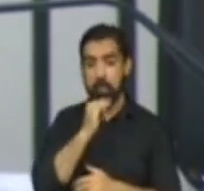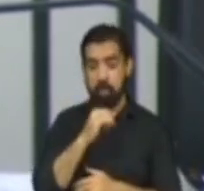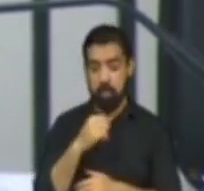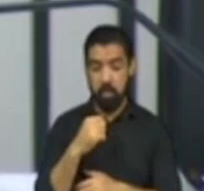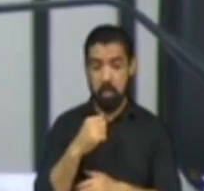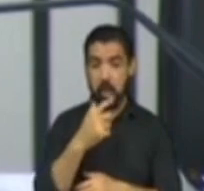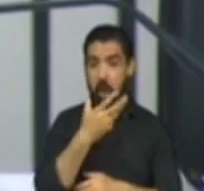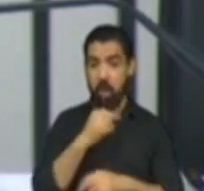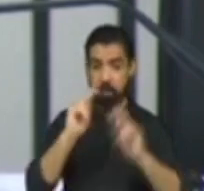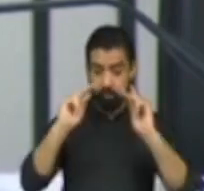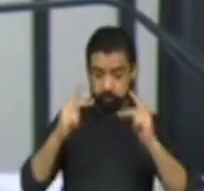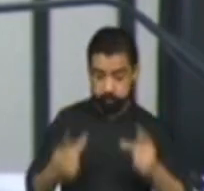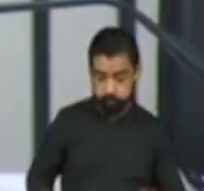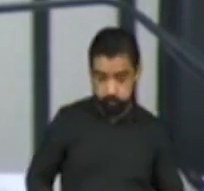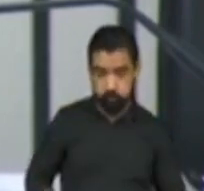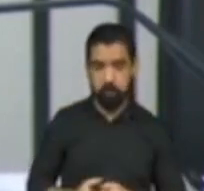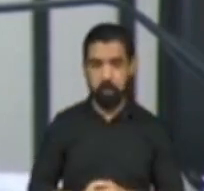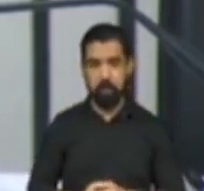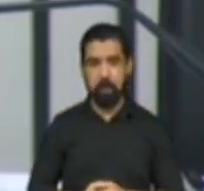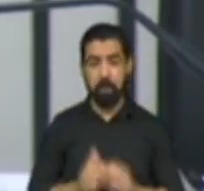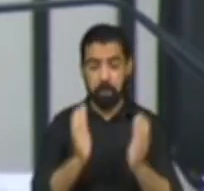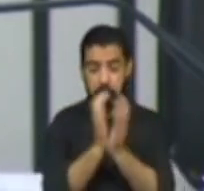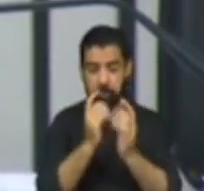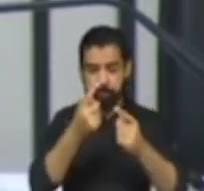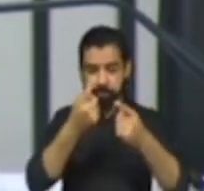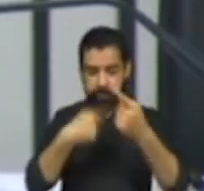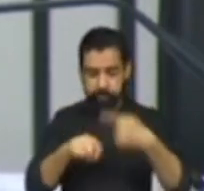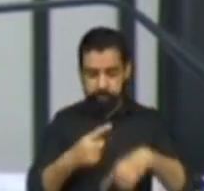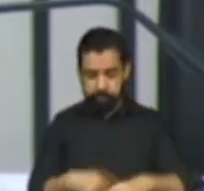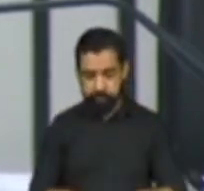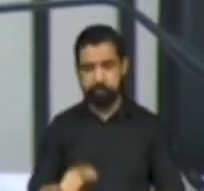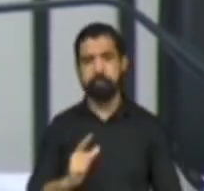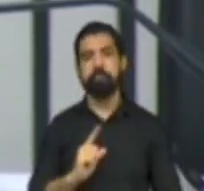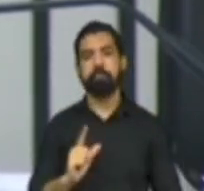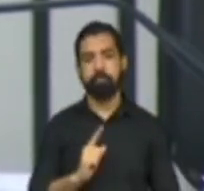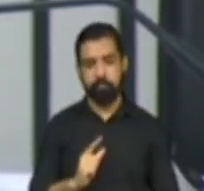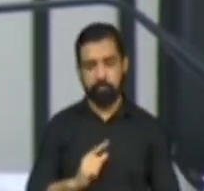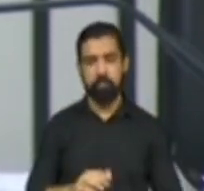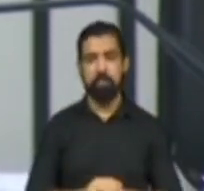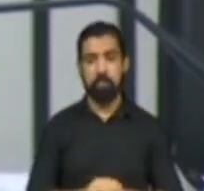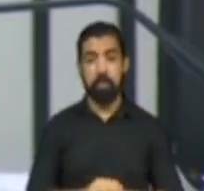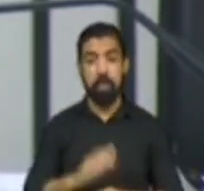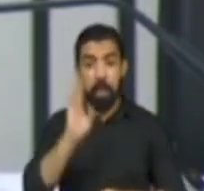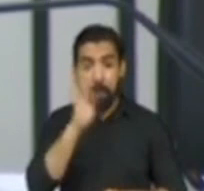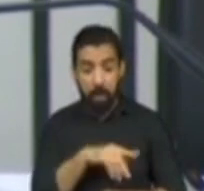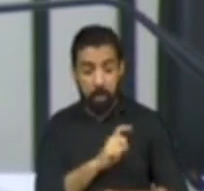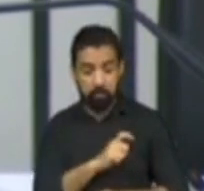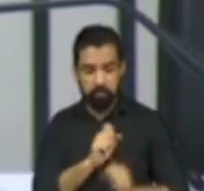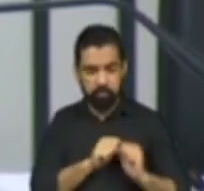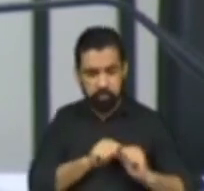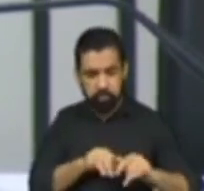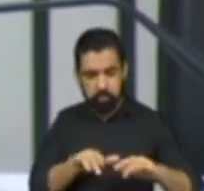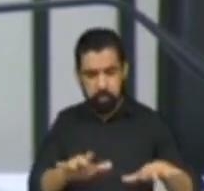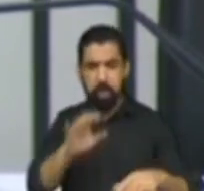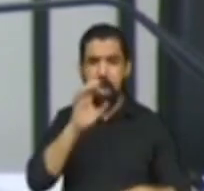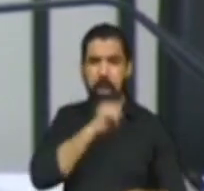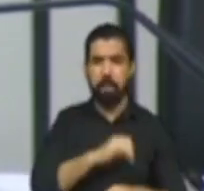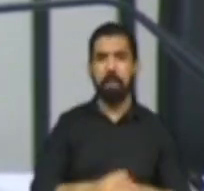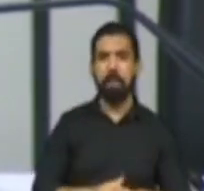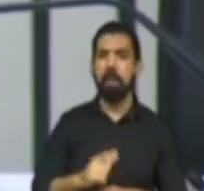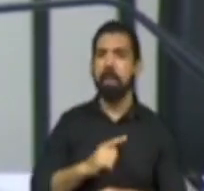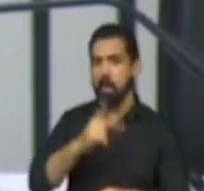A degeneração da raça humana avançava rapidamente, apesar da existência de alguns